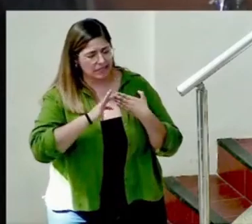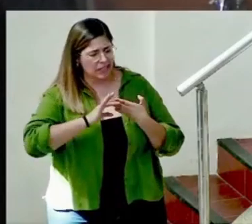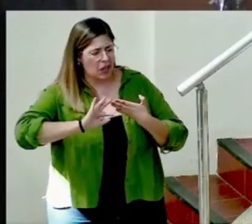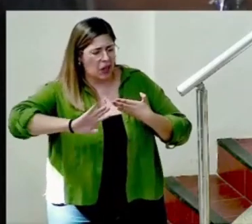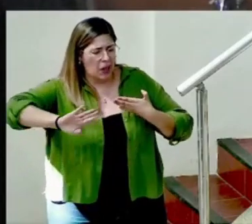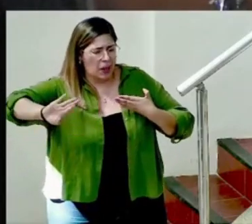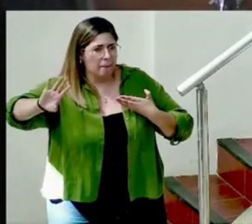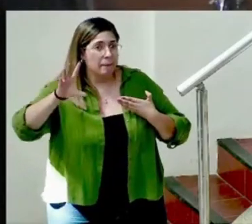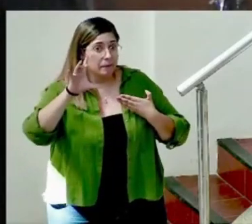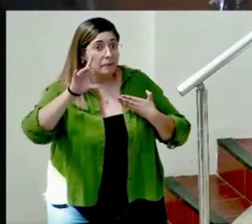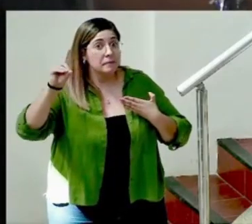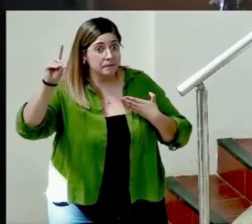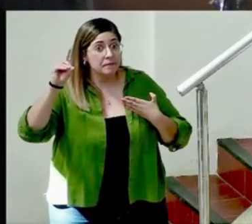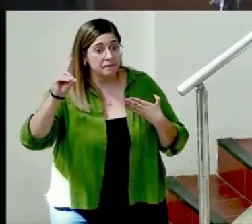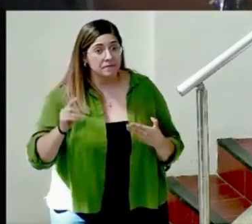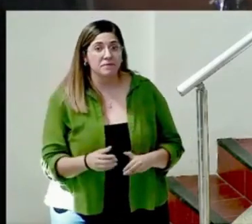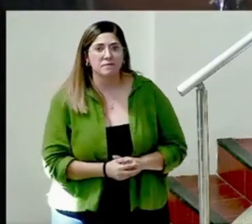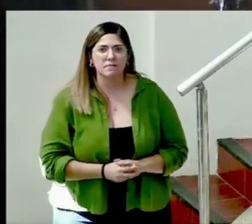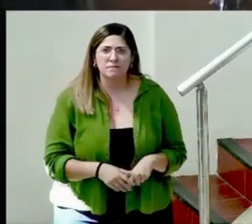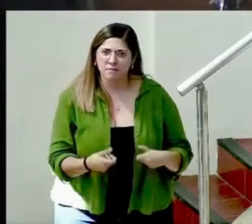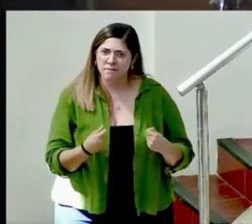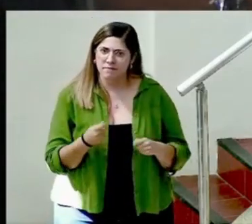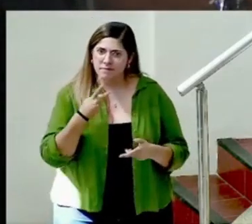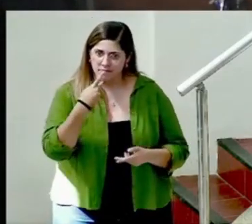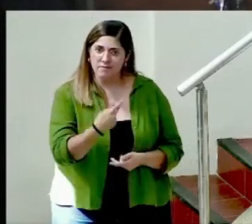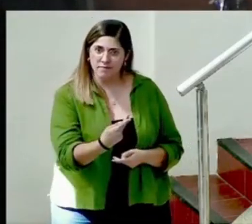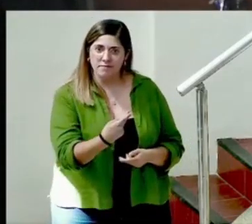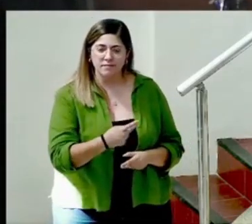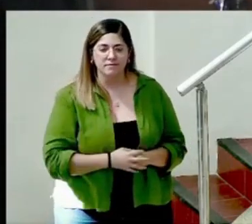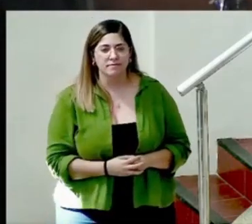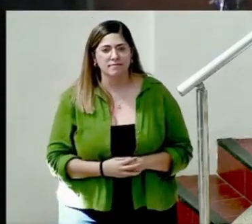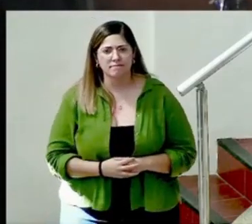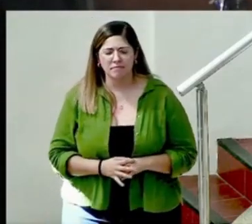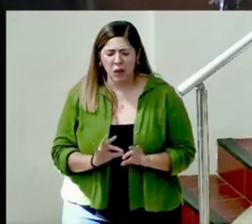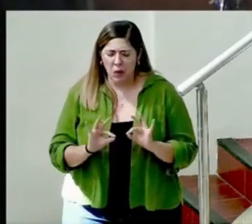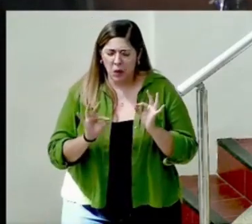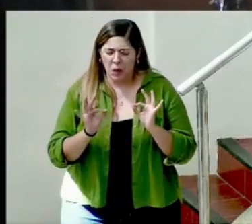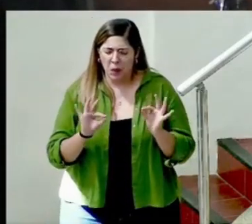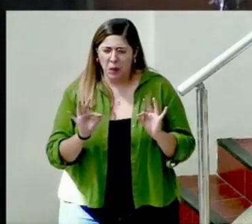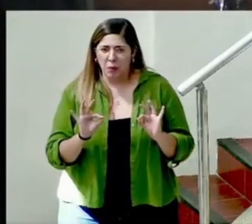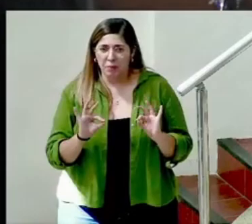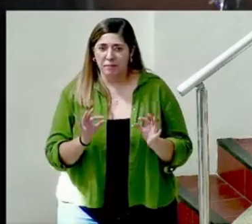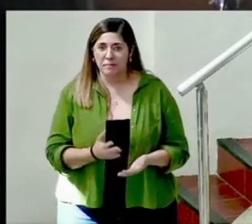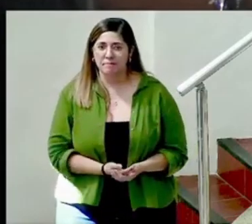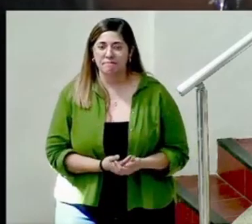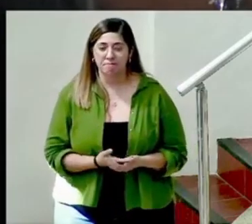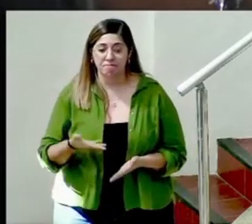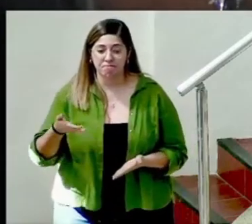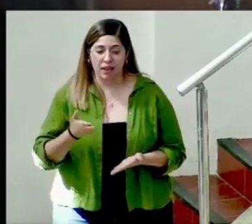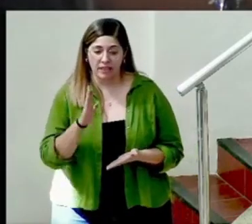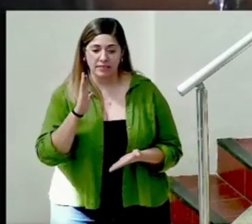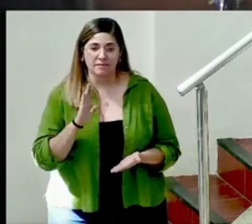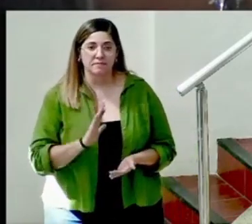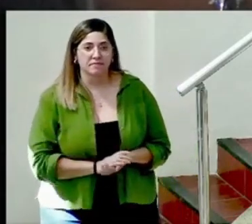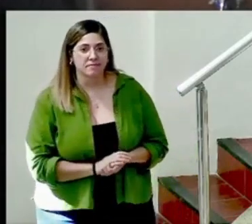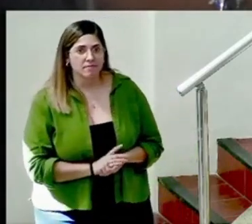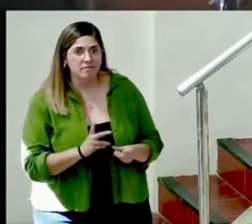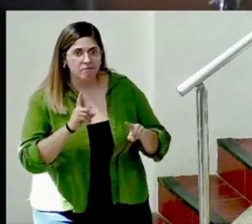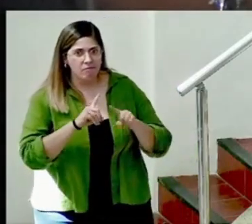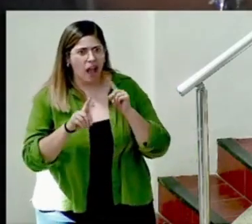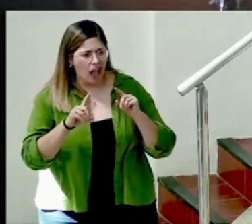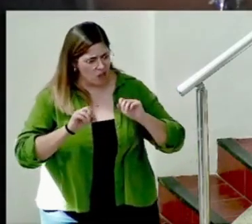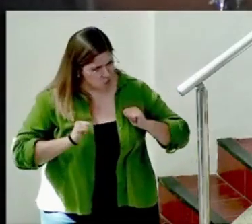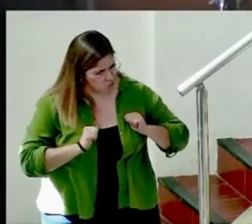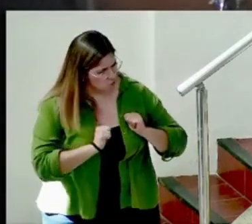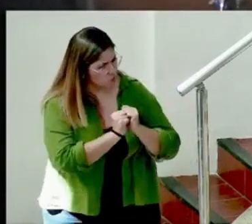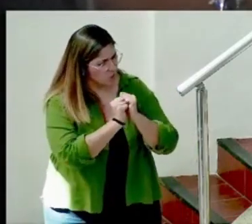de Deus. O seu fim é terrível, horrendo, horroroso. Mas eu estou aqui para lutar com